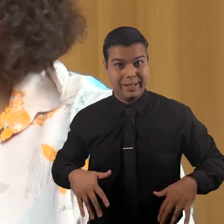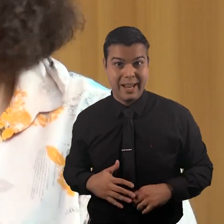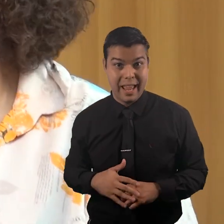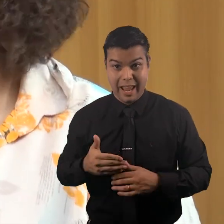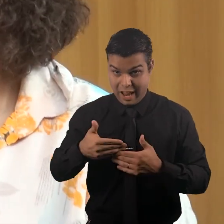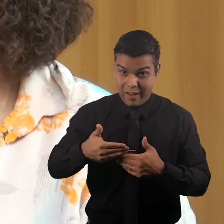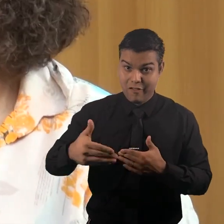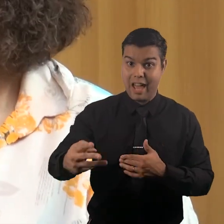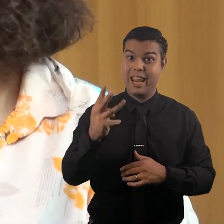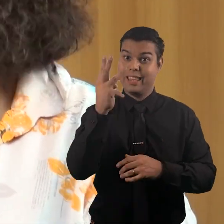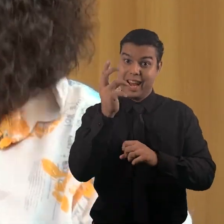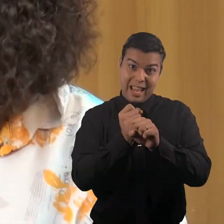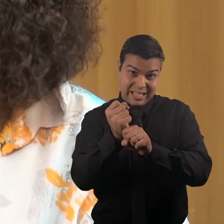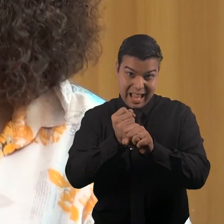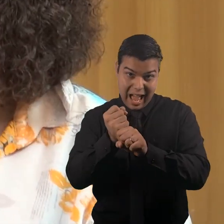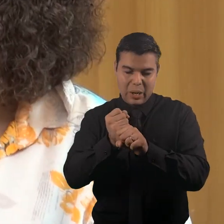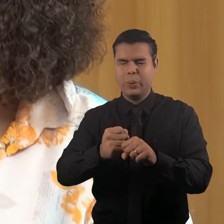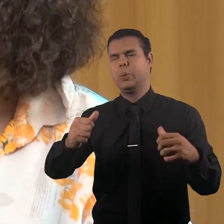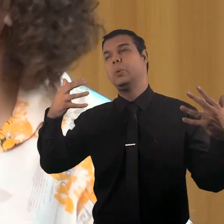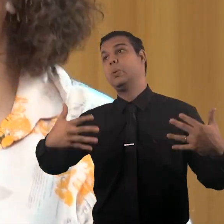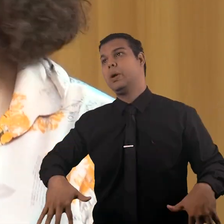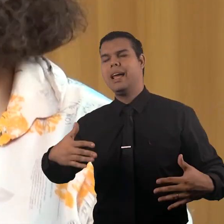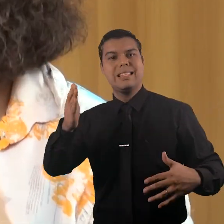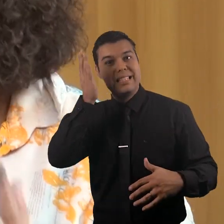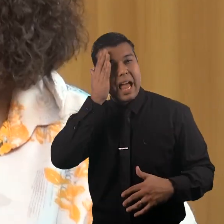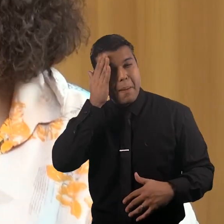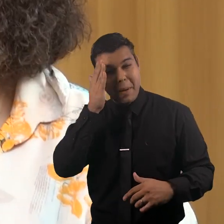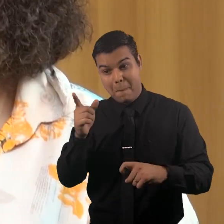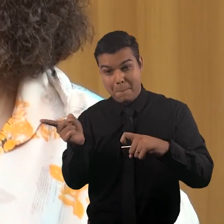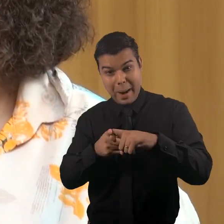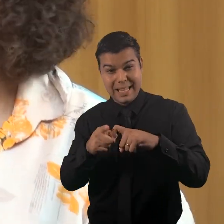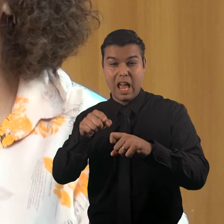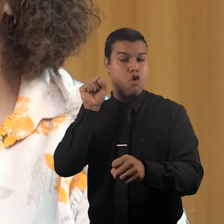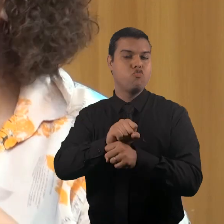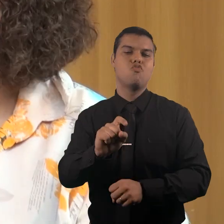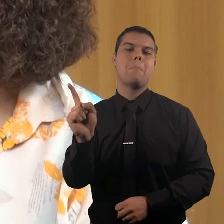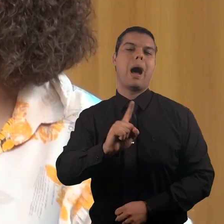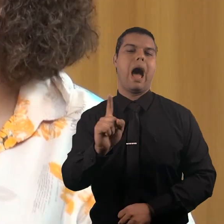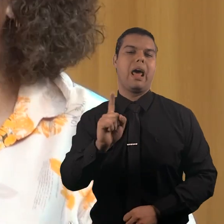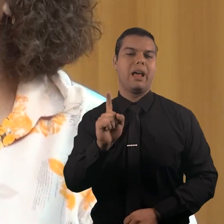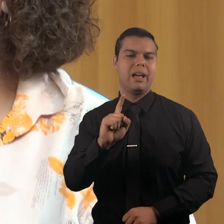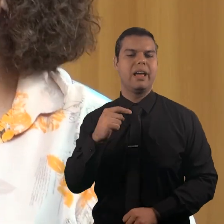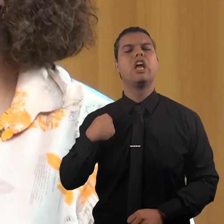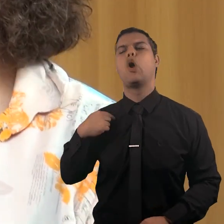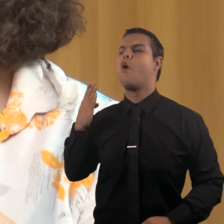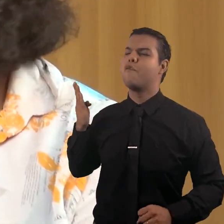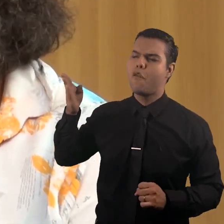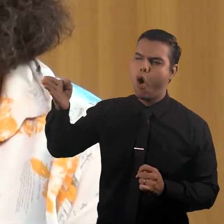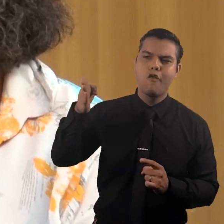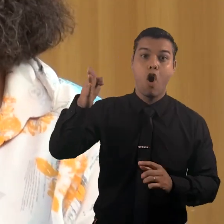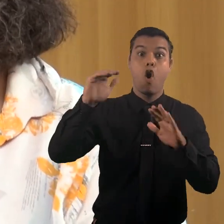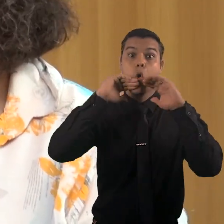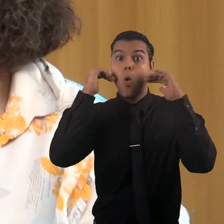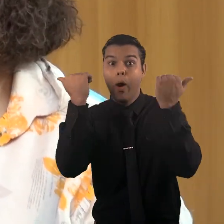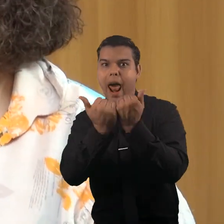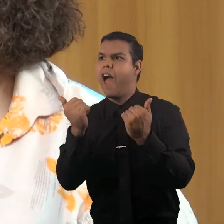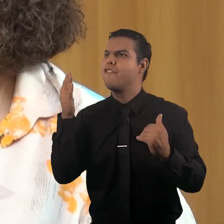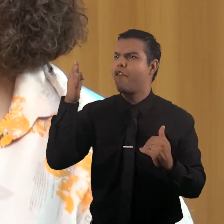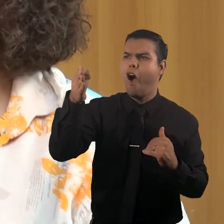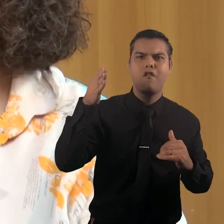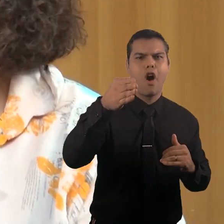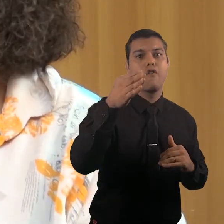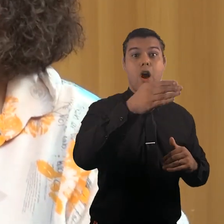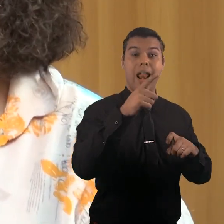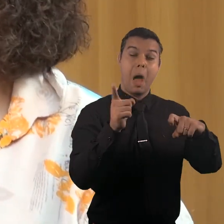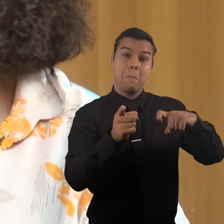quântico. De hoje para daqui a 3 anos, já vai ter outro salto quântico. A medicina não para. Eu tenho a oportunidade de ir a congresso e de